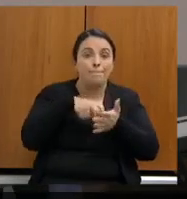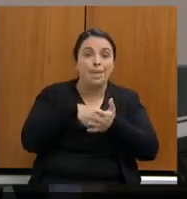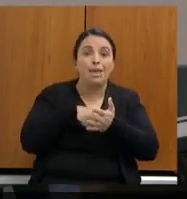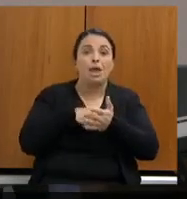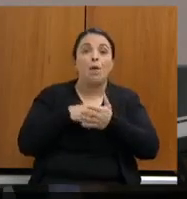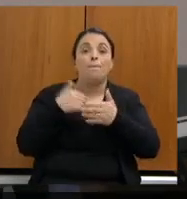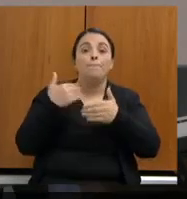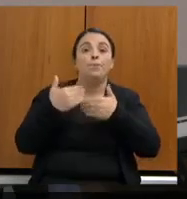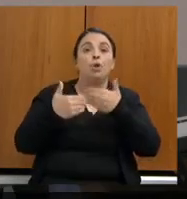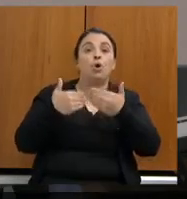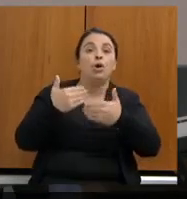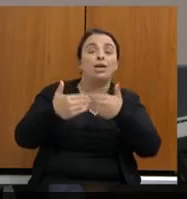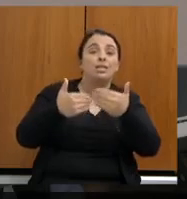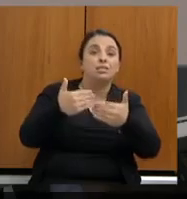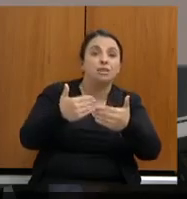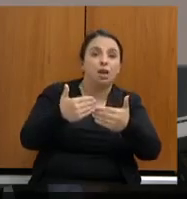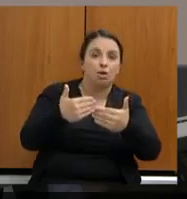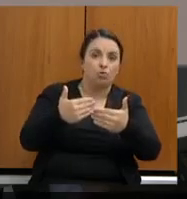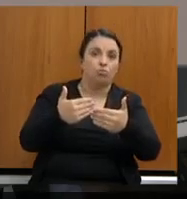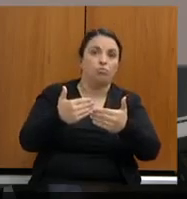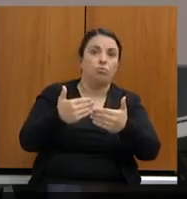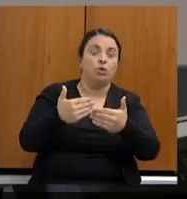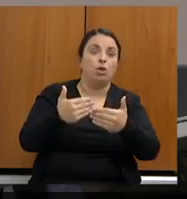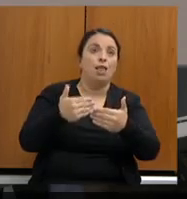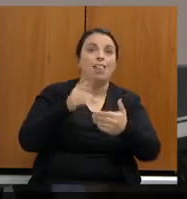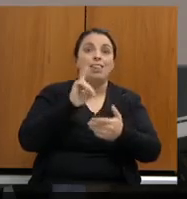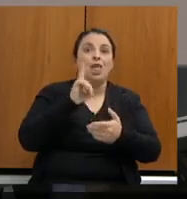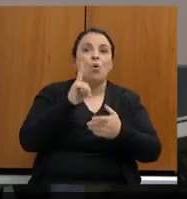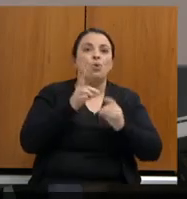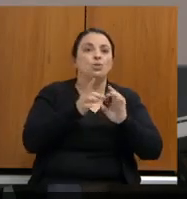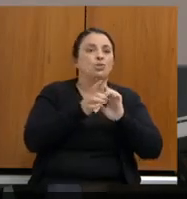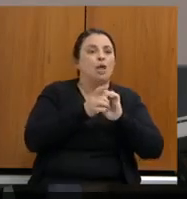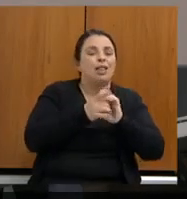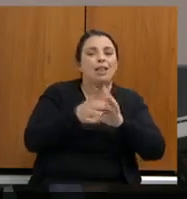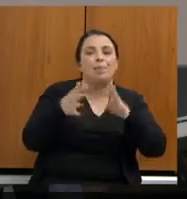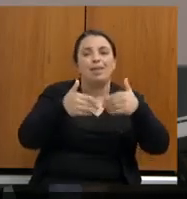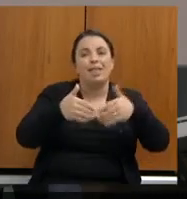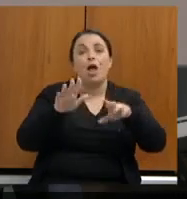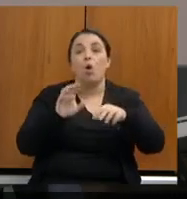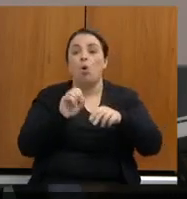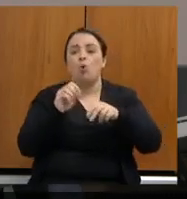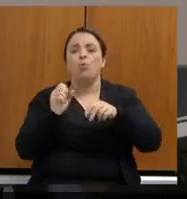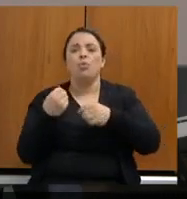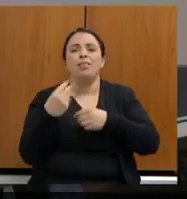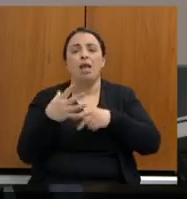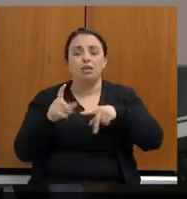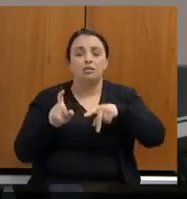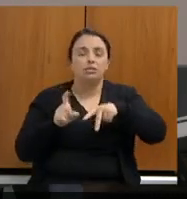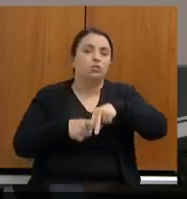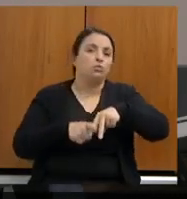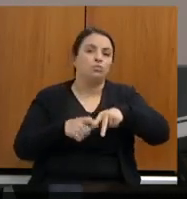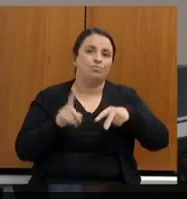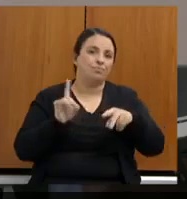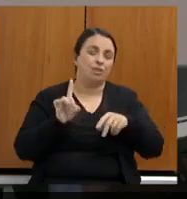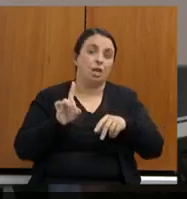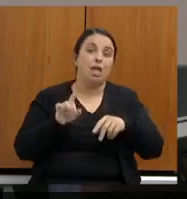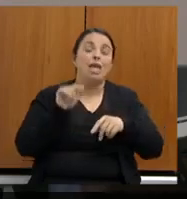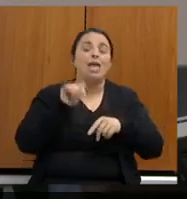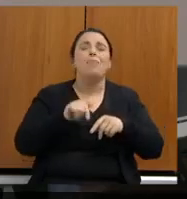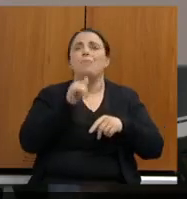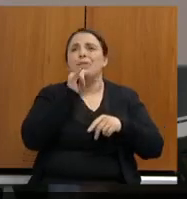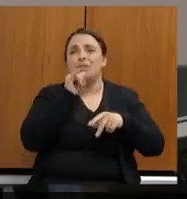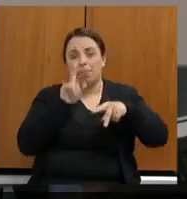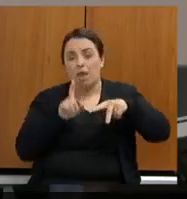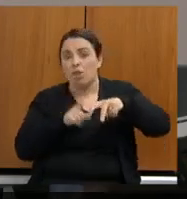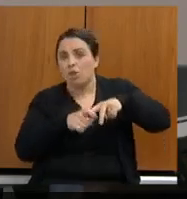inveja faltava colocar inclusive em intenção de tornozeleiras dentro desse tema que tornozeleiras